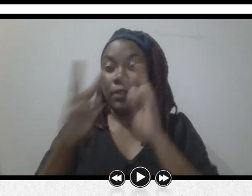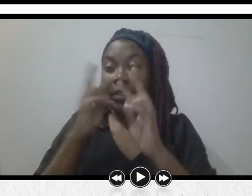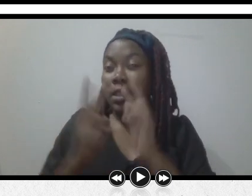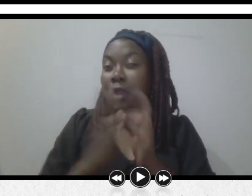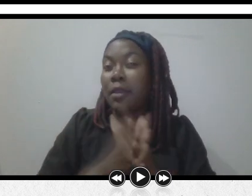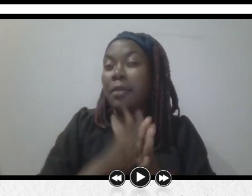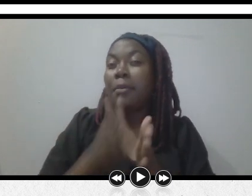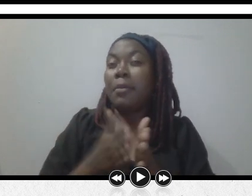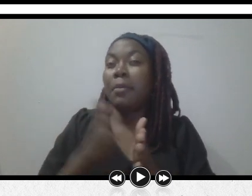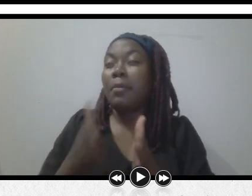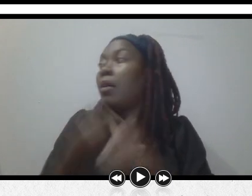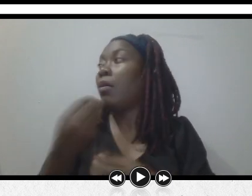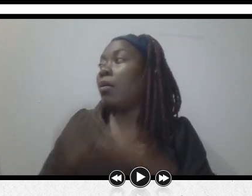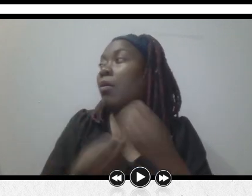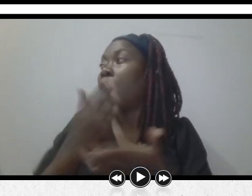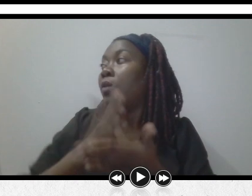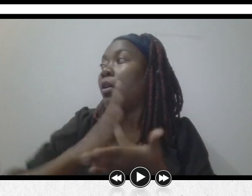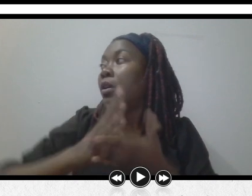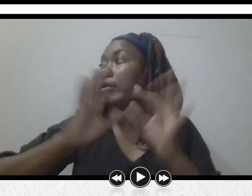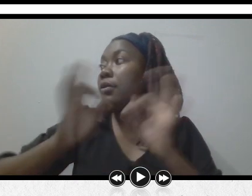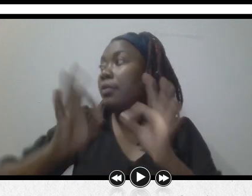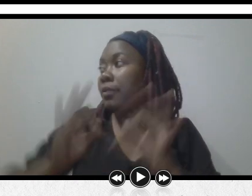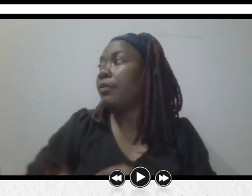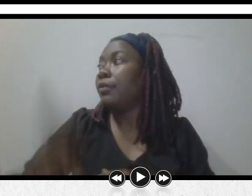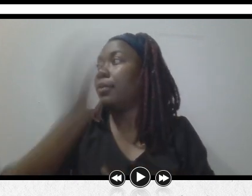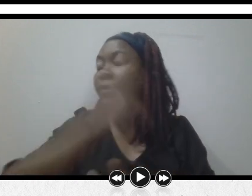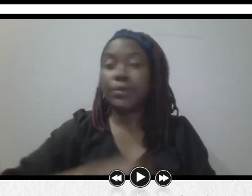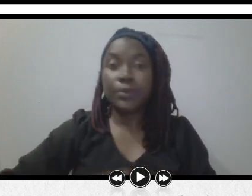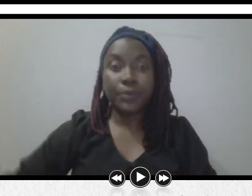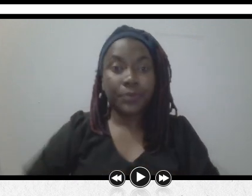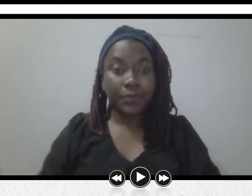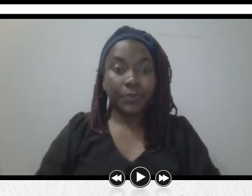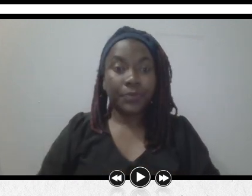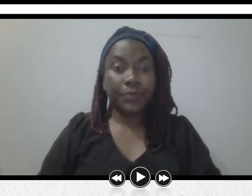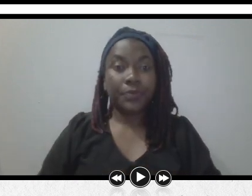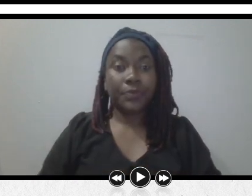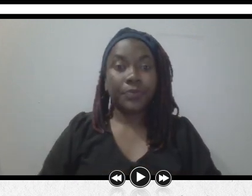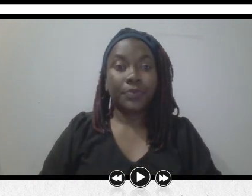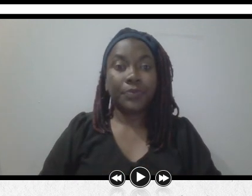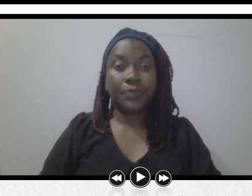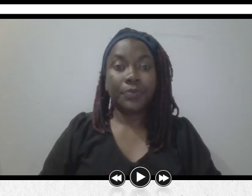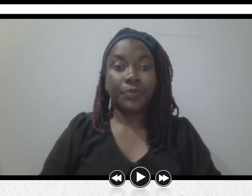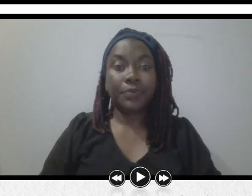vai conseguir verificar ali os passos, né? Como é que esse processo é realizado. Vamos lá?